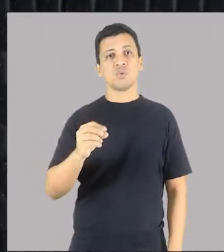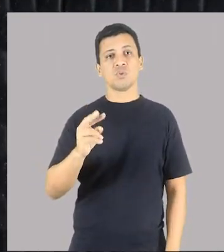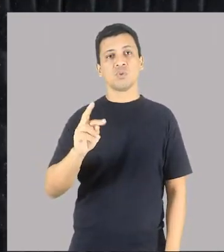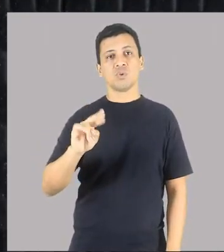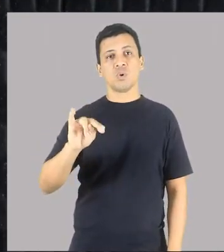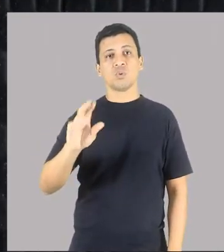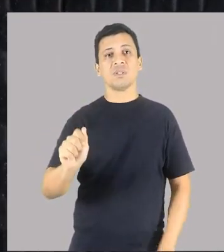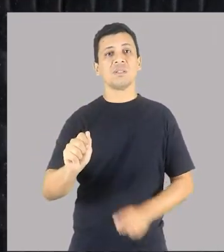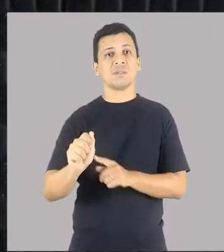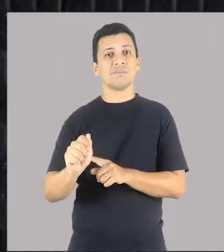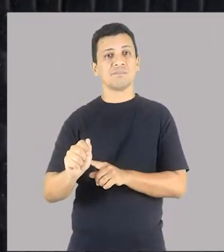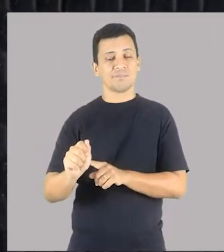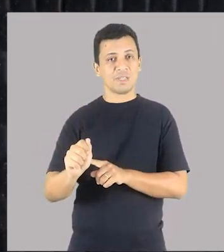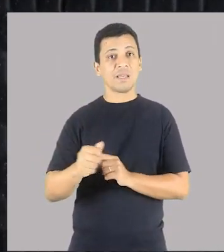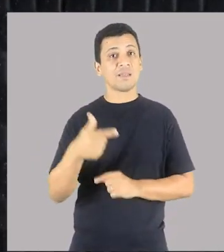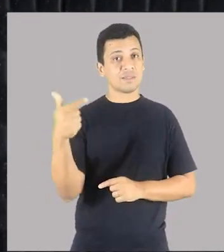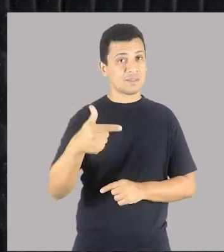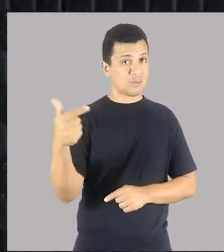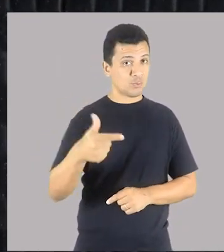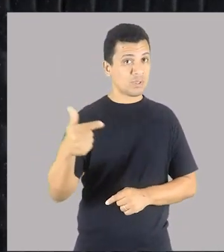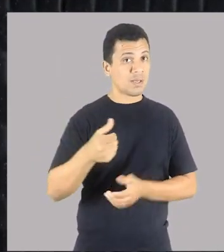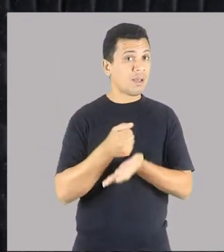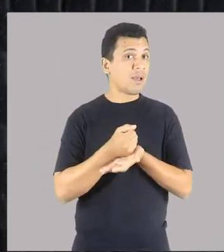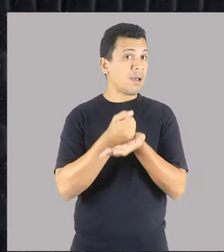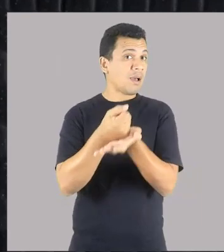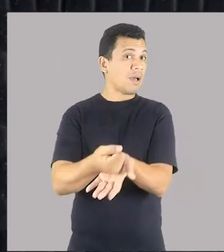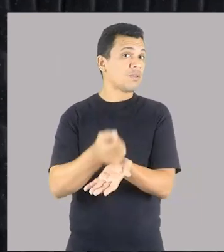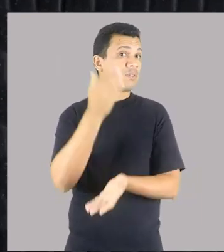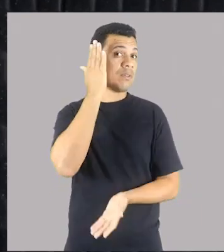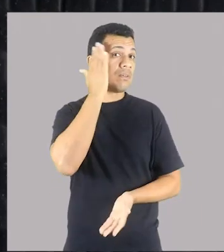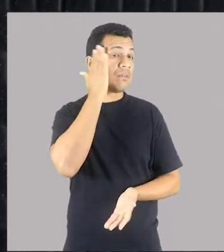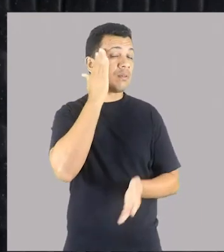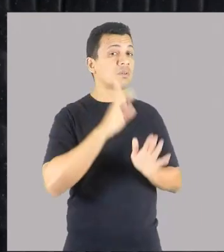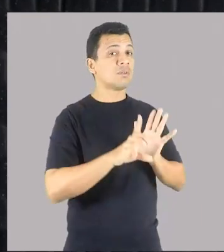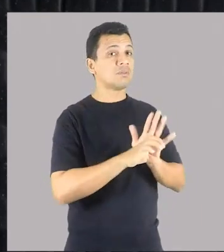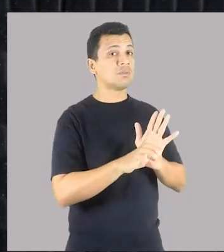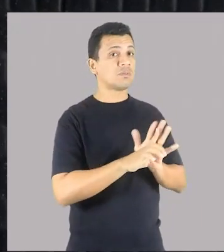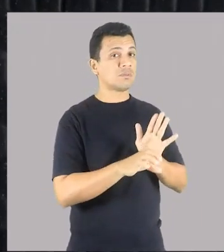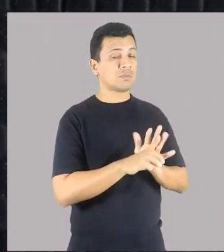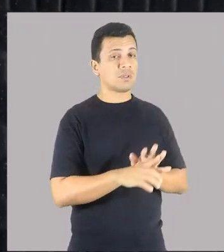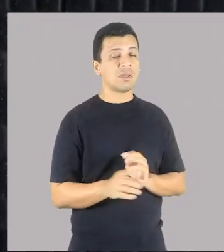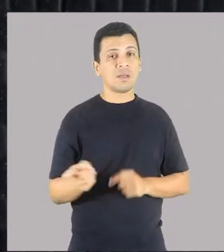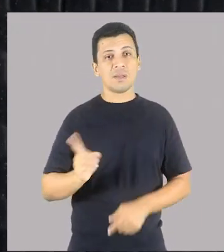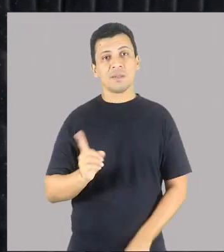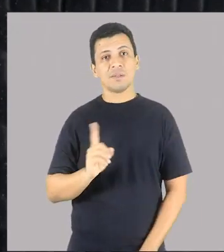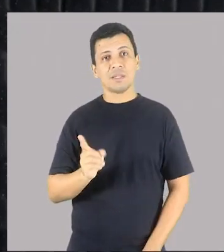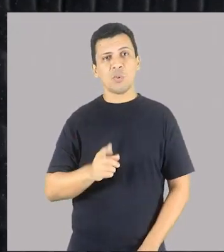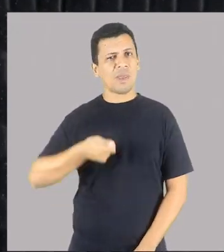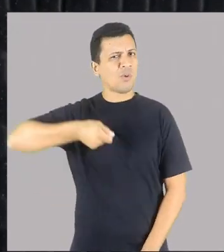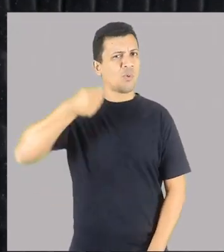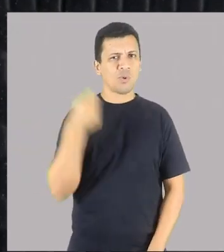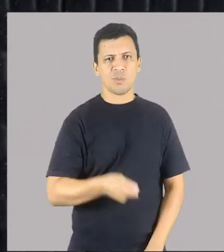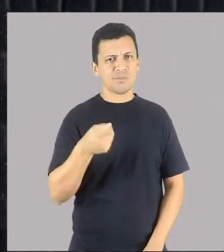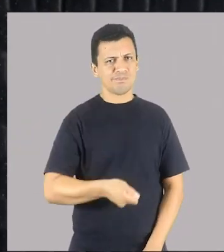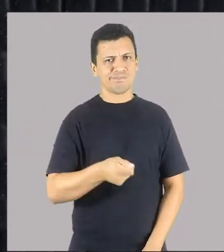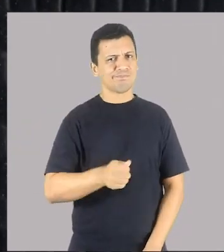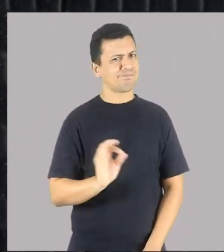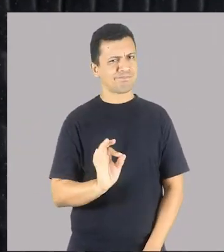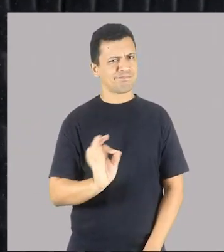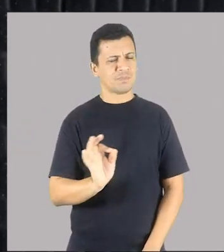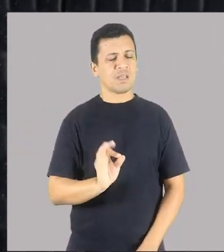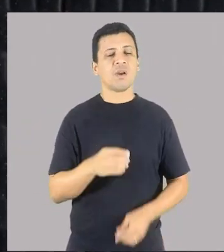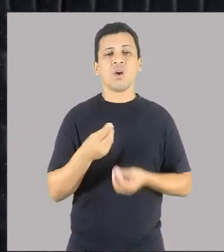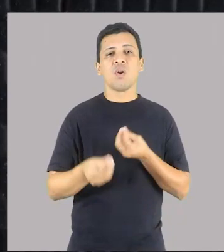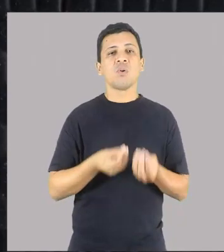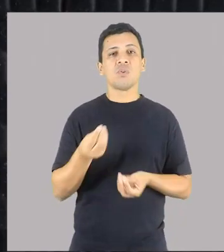fonte auxiliar, é uma fonte que auxilia na interpretação da lei, mas ela não é uma fonte obrigatória, ou seja,